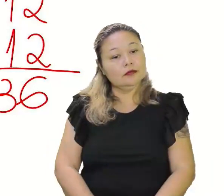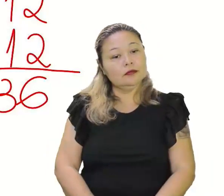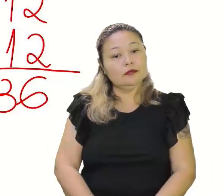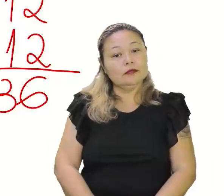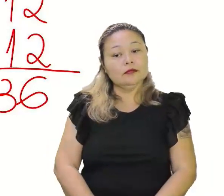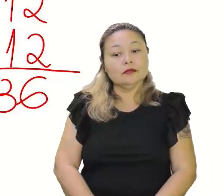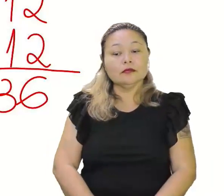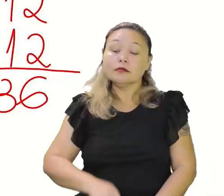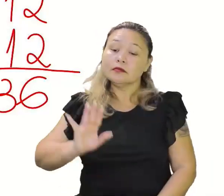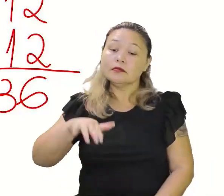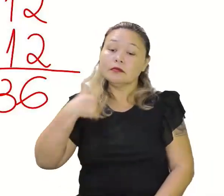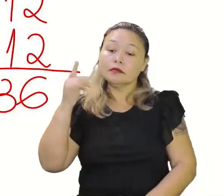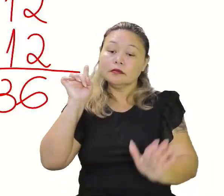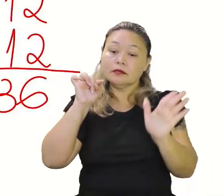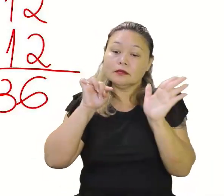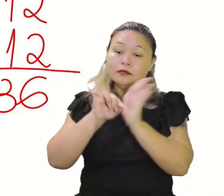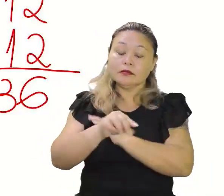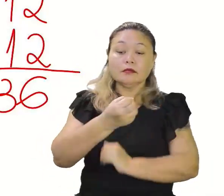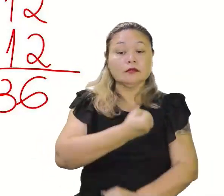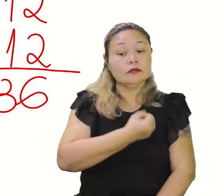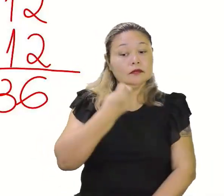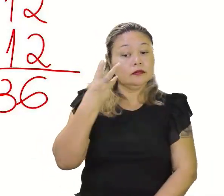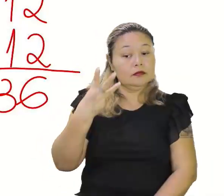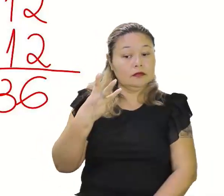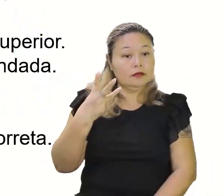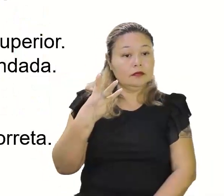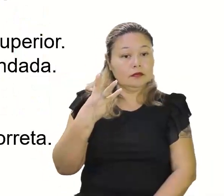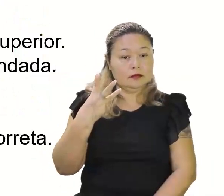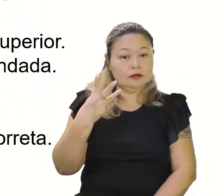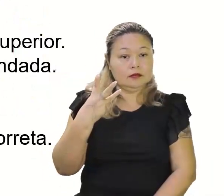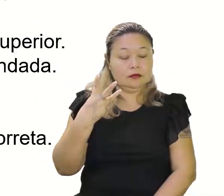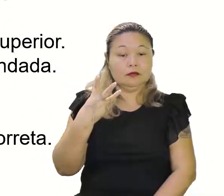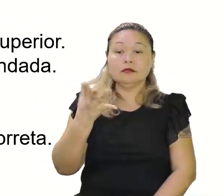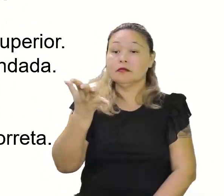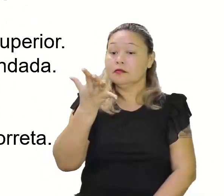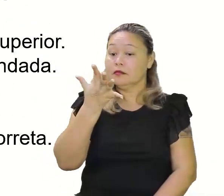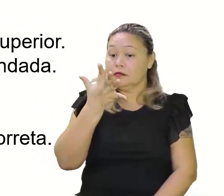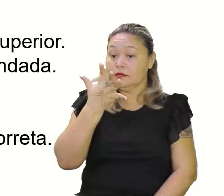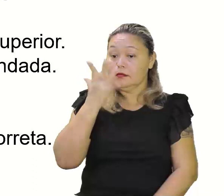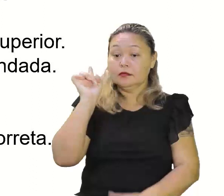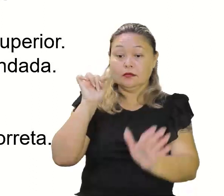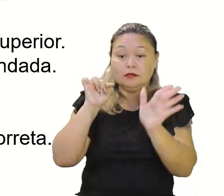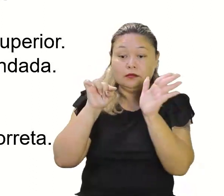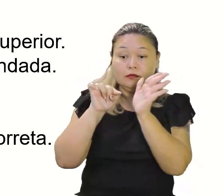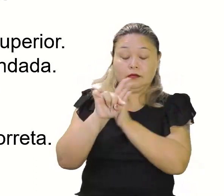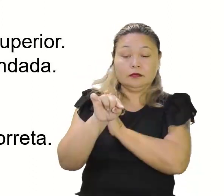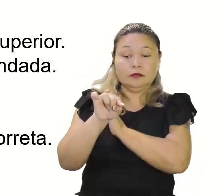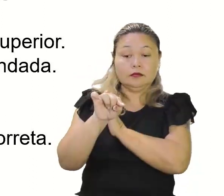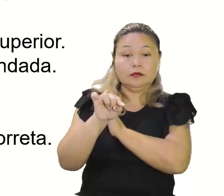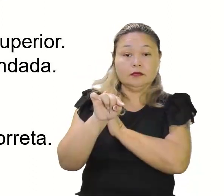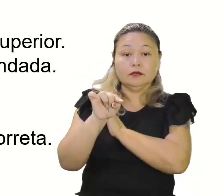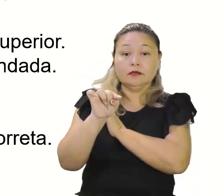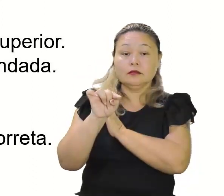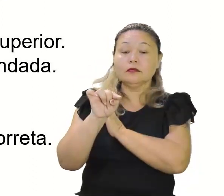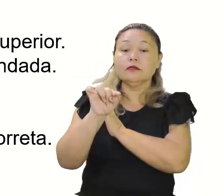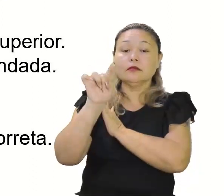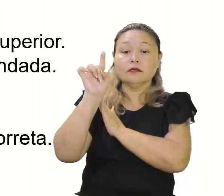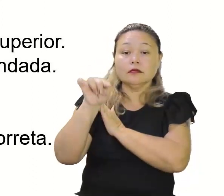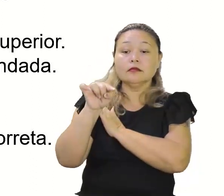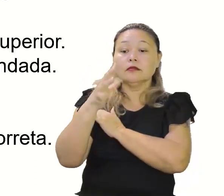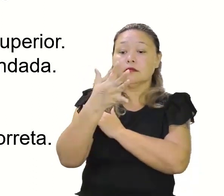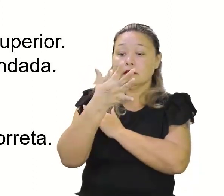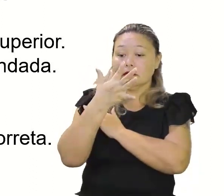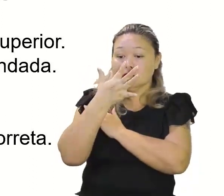Vamos lá agora na questão de número 3? Vamos. Olha lá, a questão de número 3 pergunta com relação a uma figura. Vamos